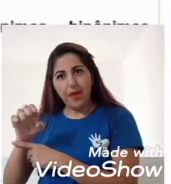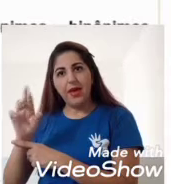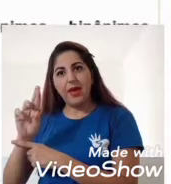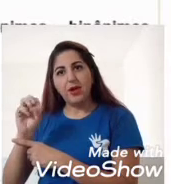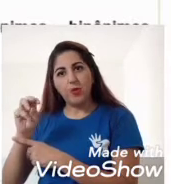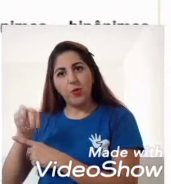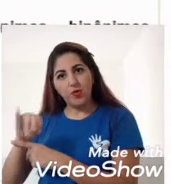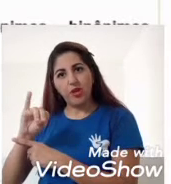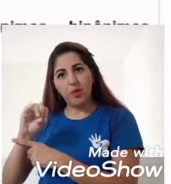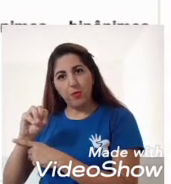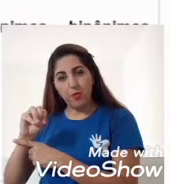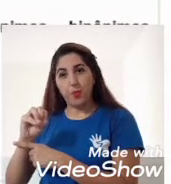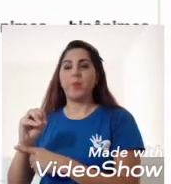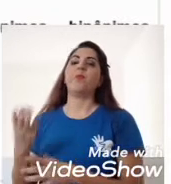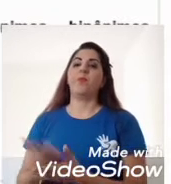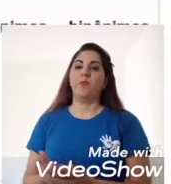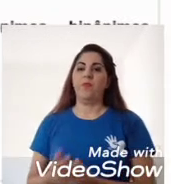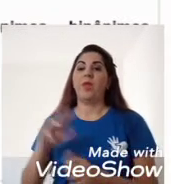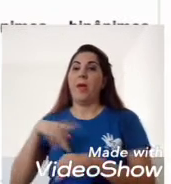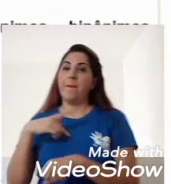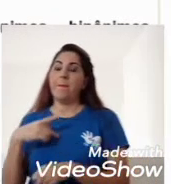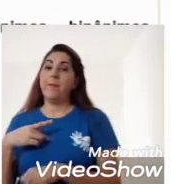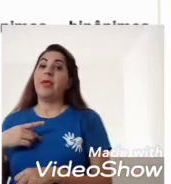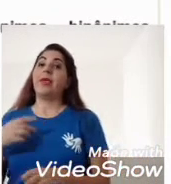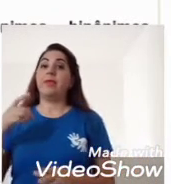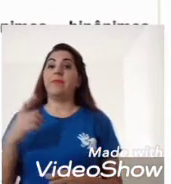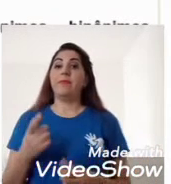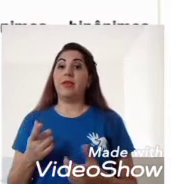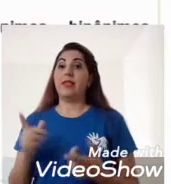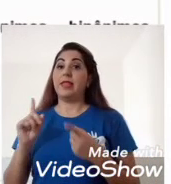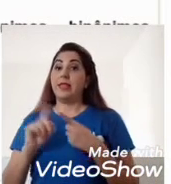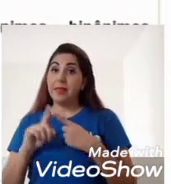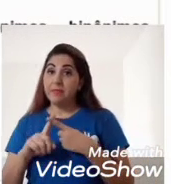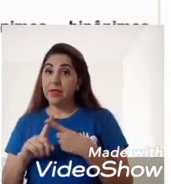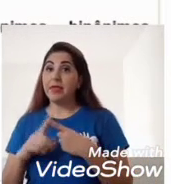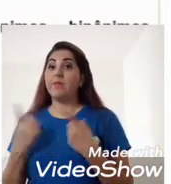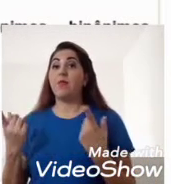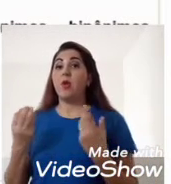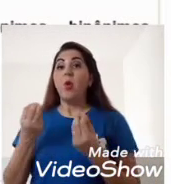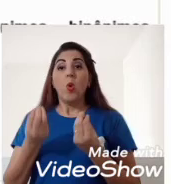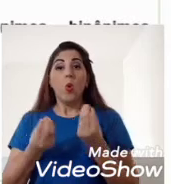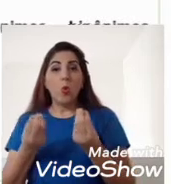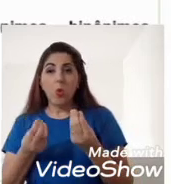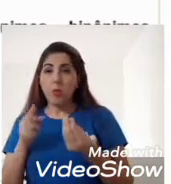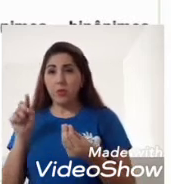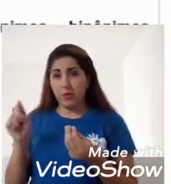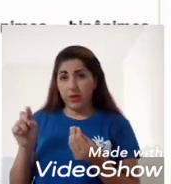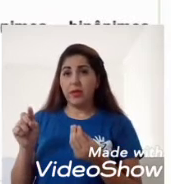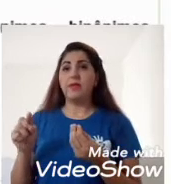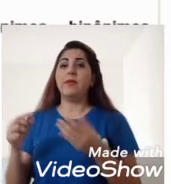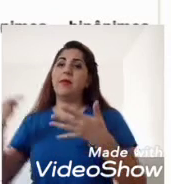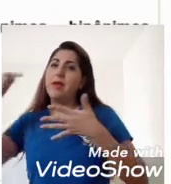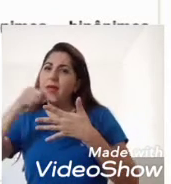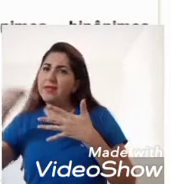hipônimo é Brasil. Só um exemplo, tá? E expressões resumitivas, como isso, tá?